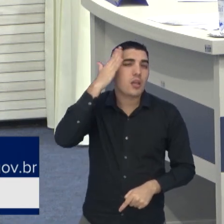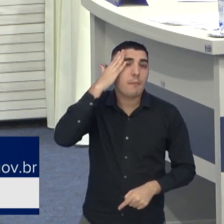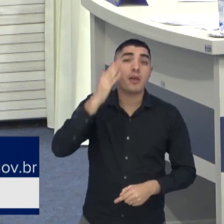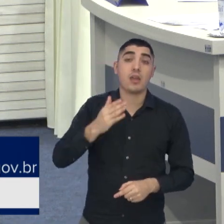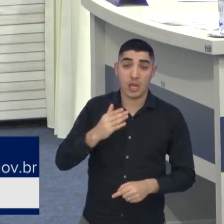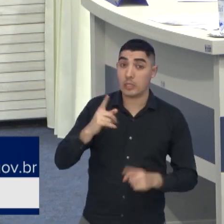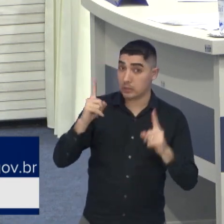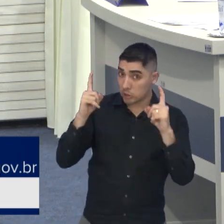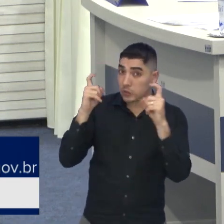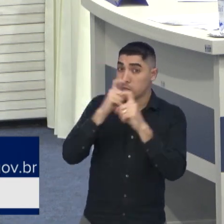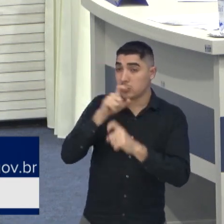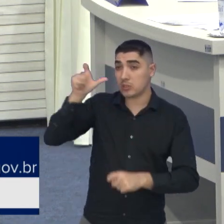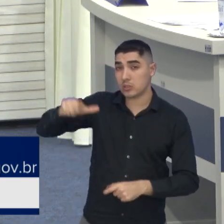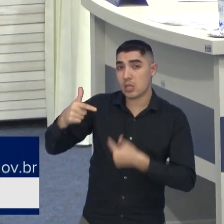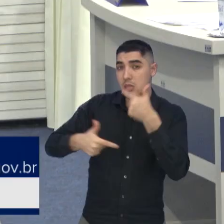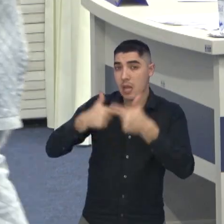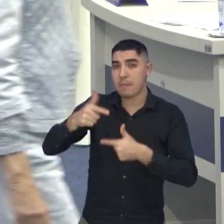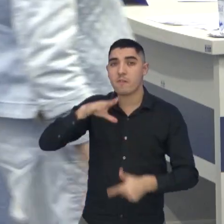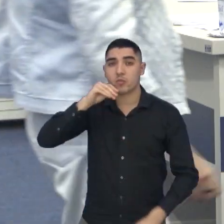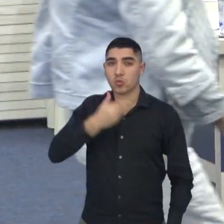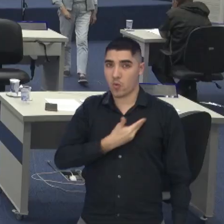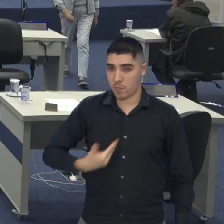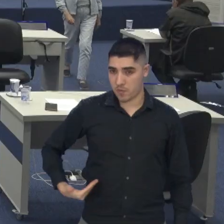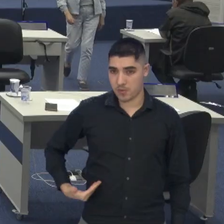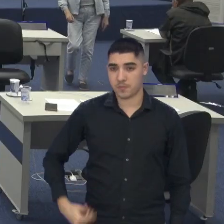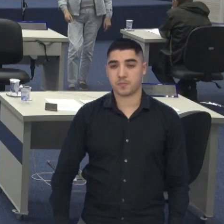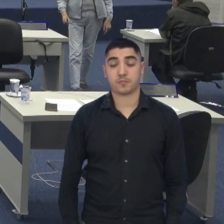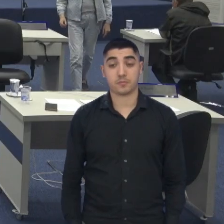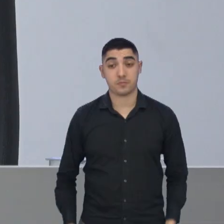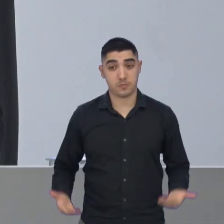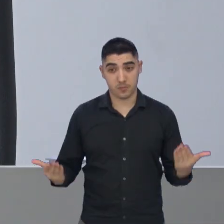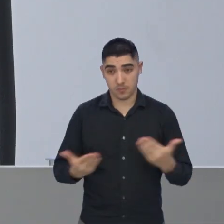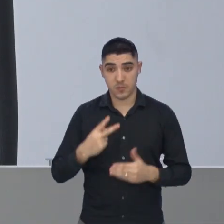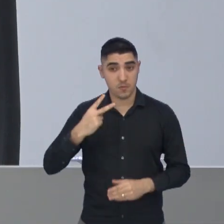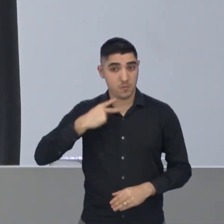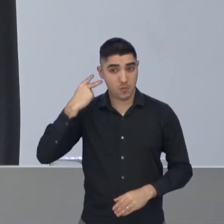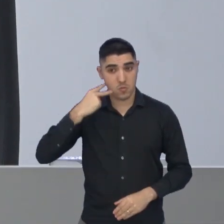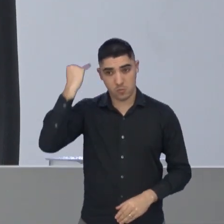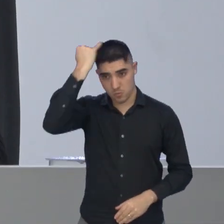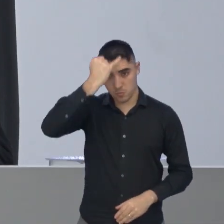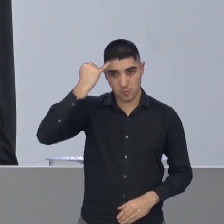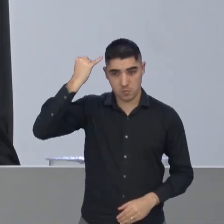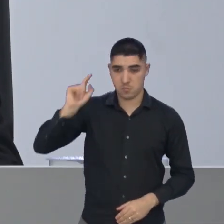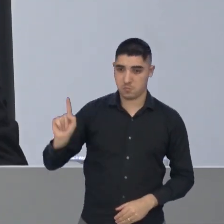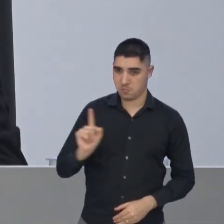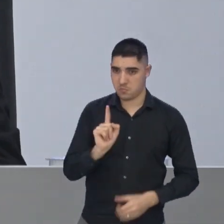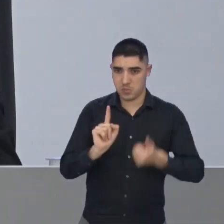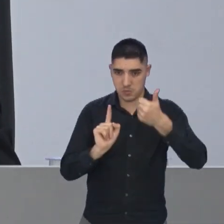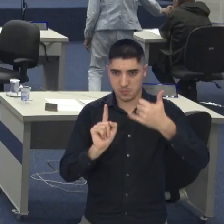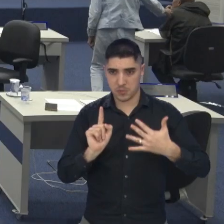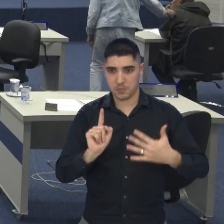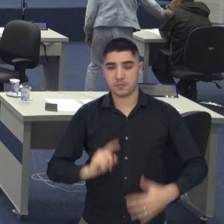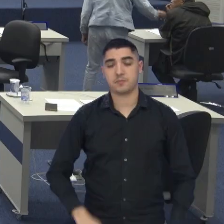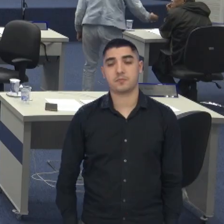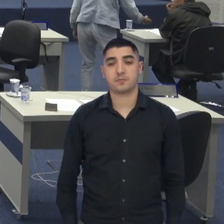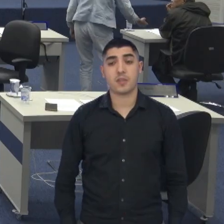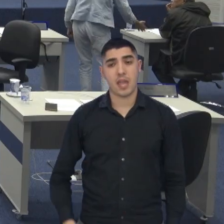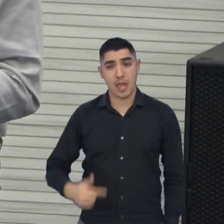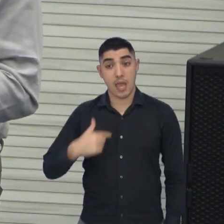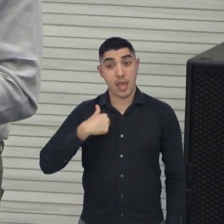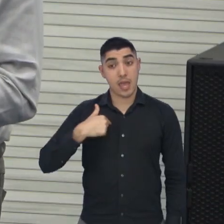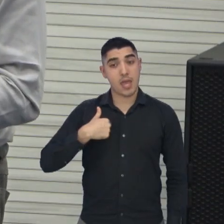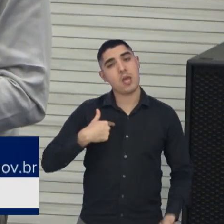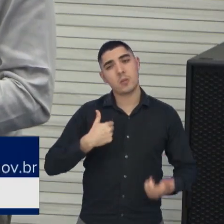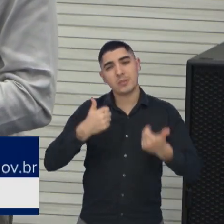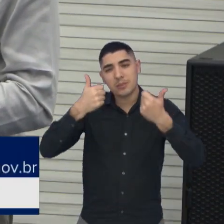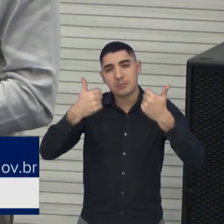ser servidor público. Justificativa de votação, vereador Dr. José Cláudio. Presidente, eu ia até falar no encaminhamento,